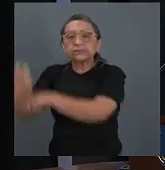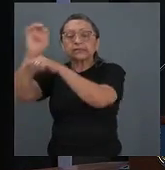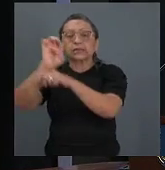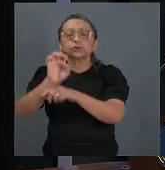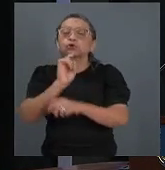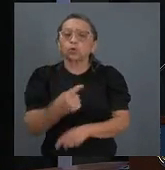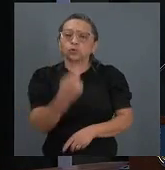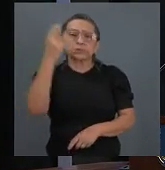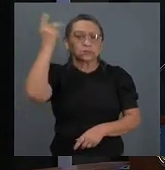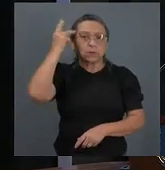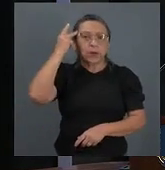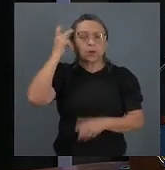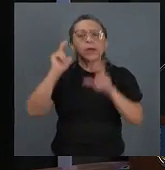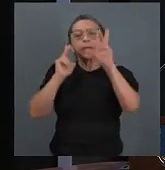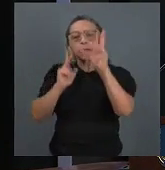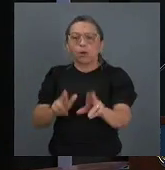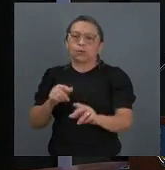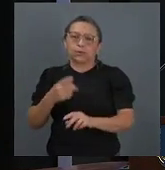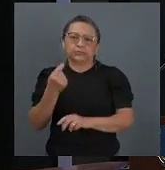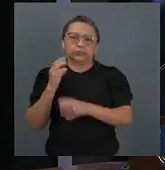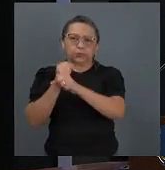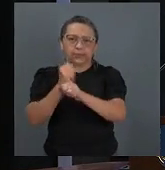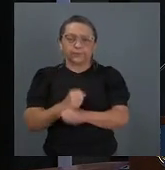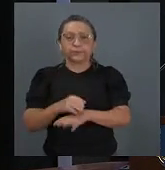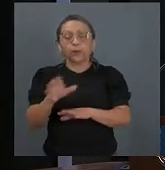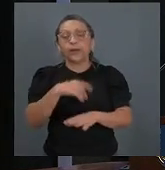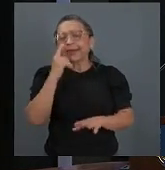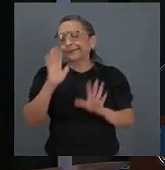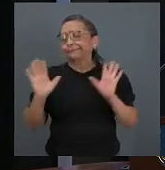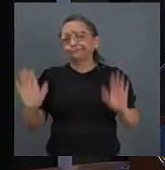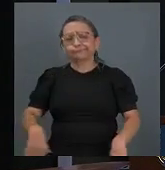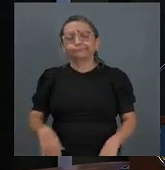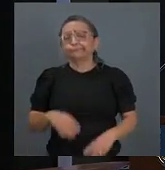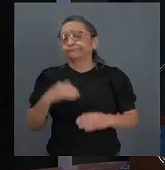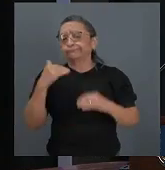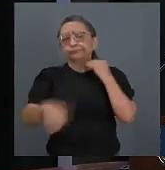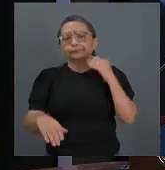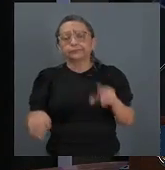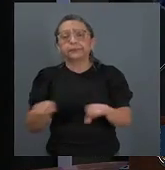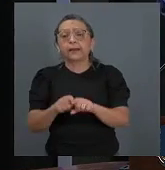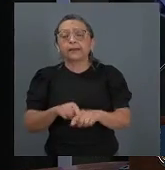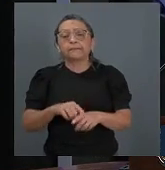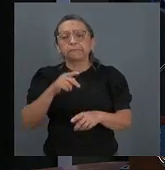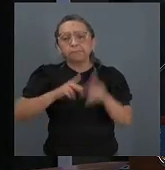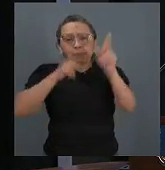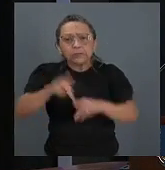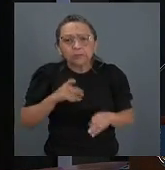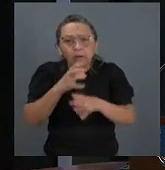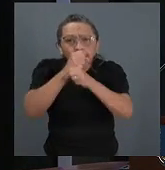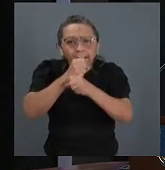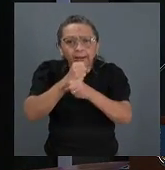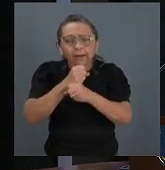Paulo, se equivale a esse número. Então, é completamente desproporcional para calar a população,